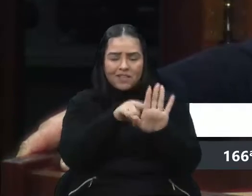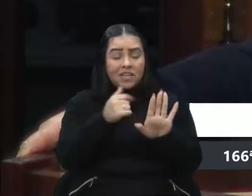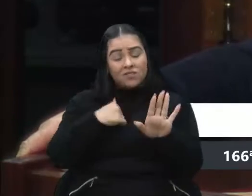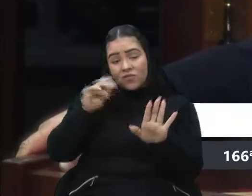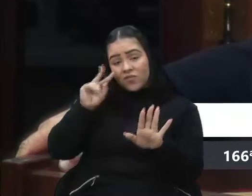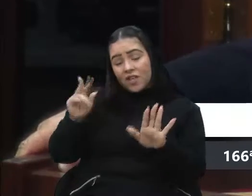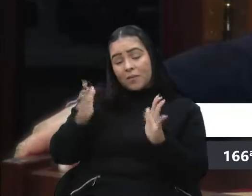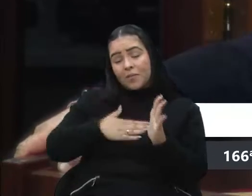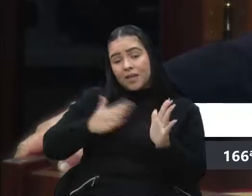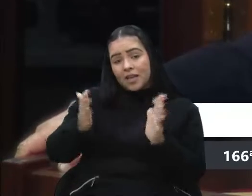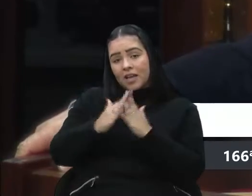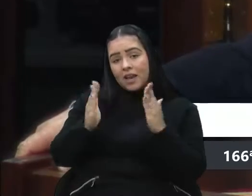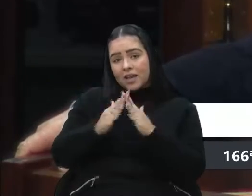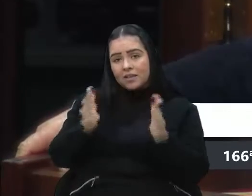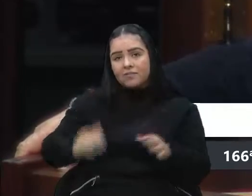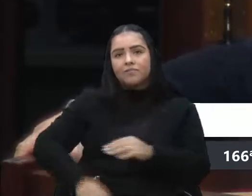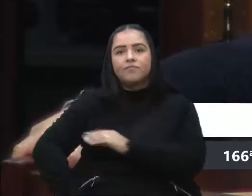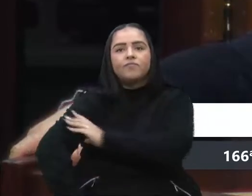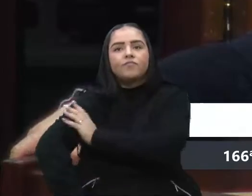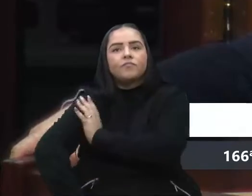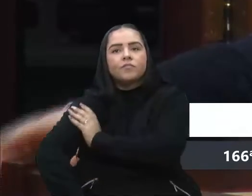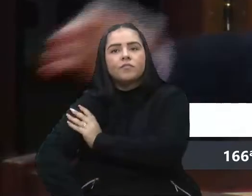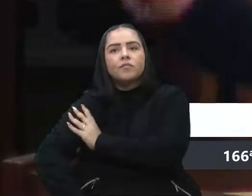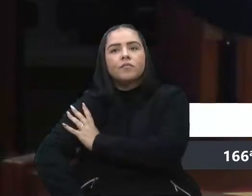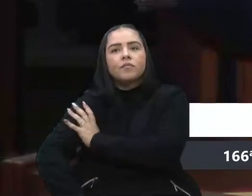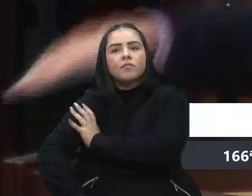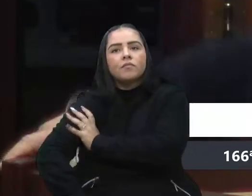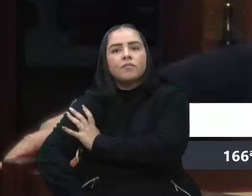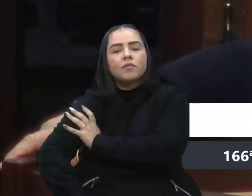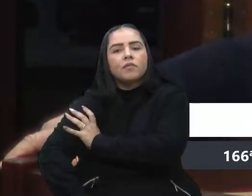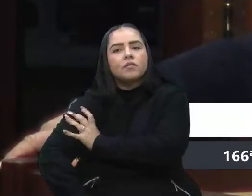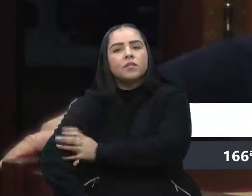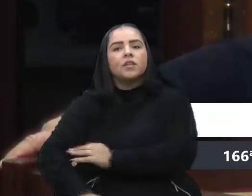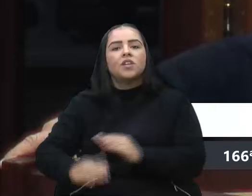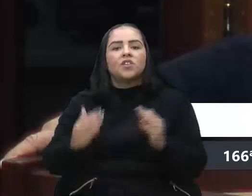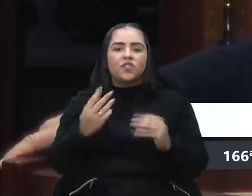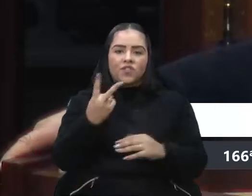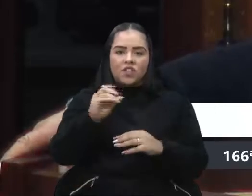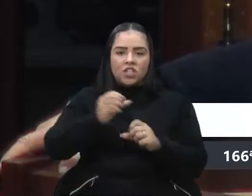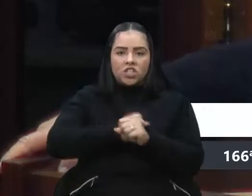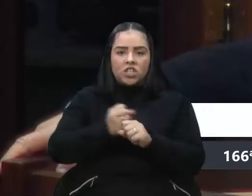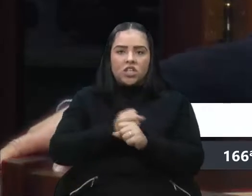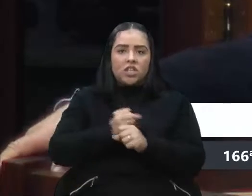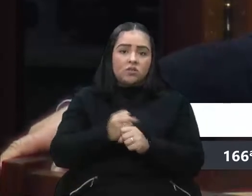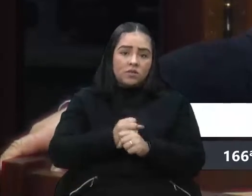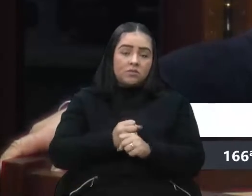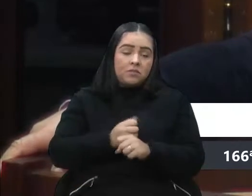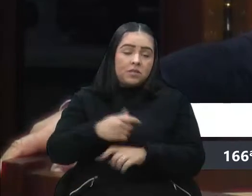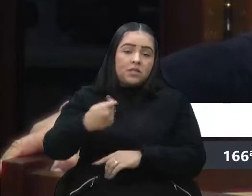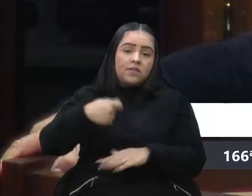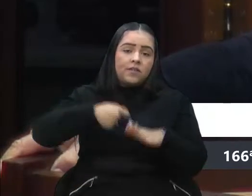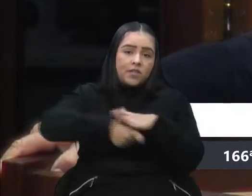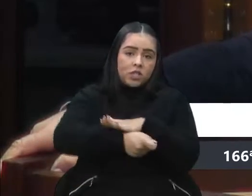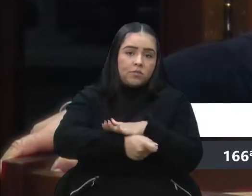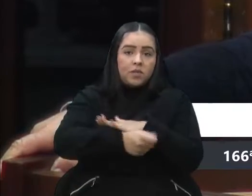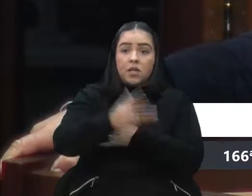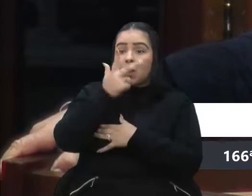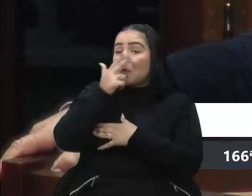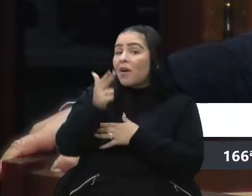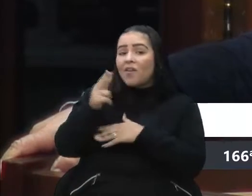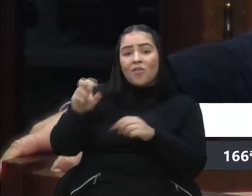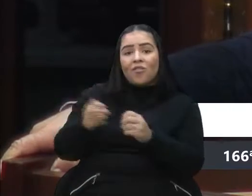casa, Bertotto, faz 20 anos que eu não moro mais. Hoje precisaria fazer um investimento. A festa da uva é igual,